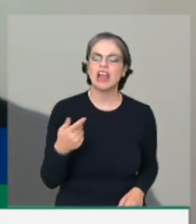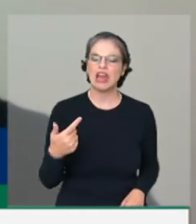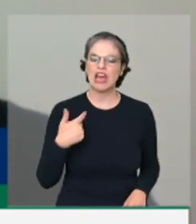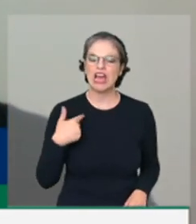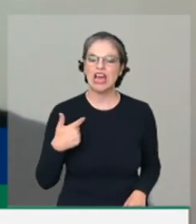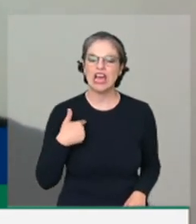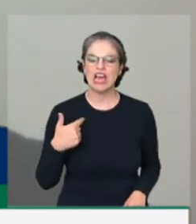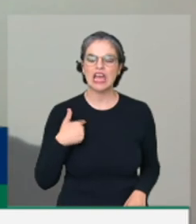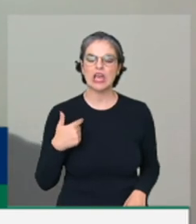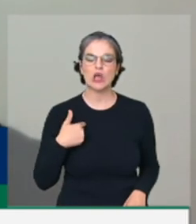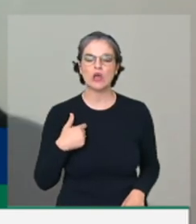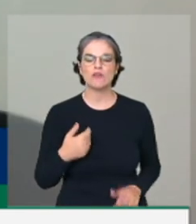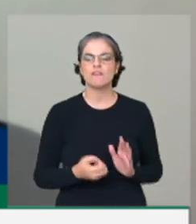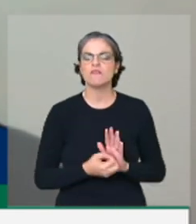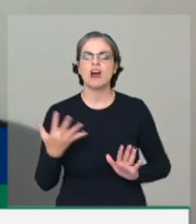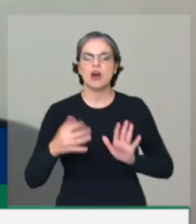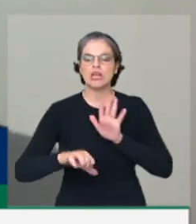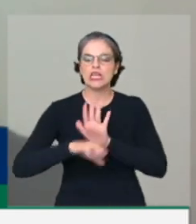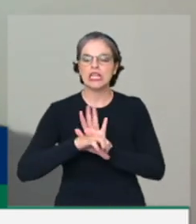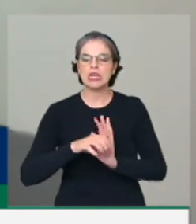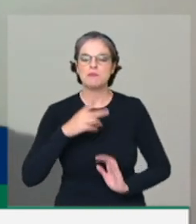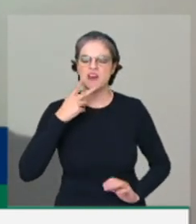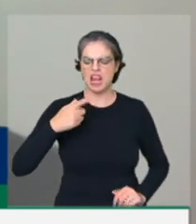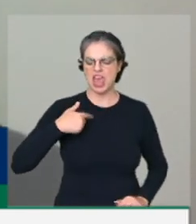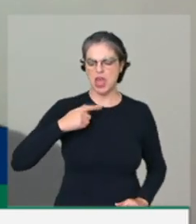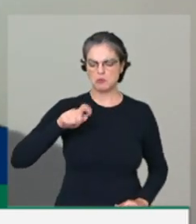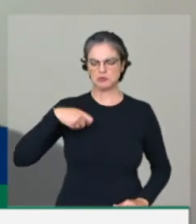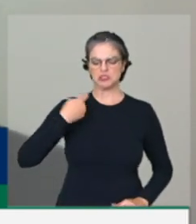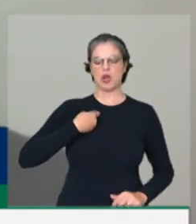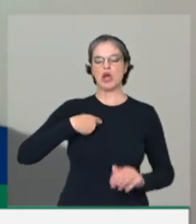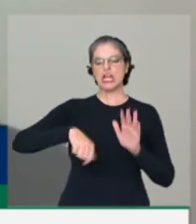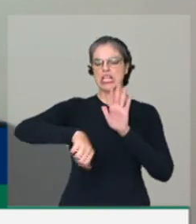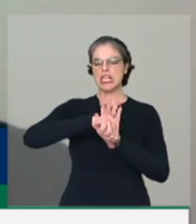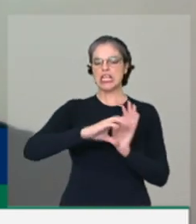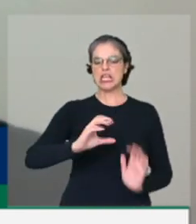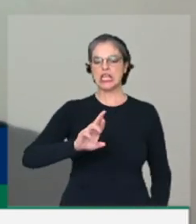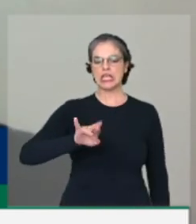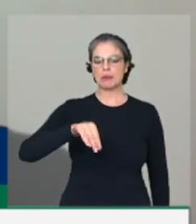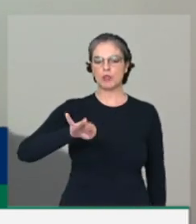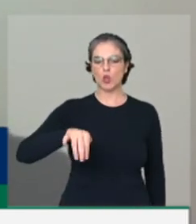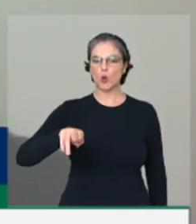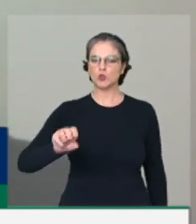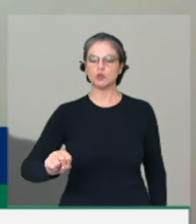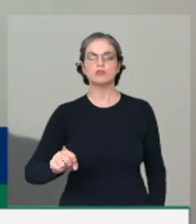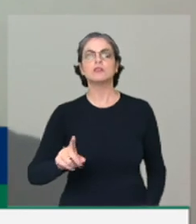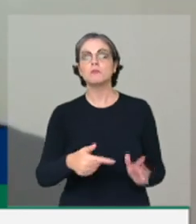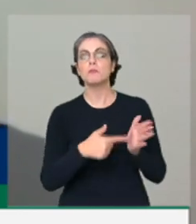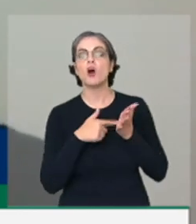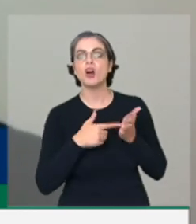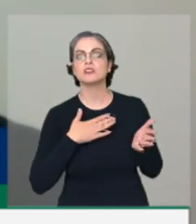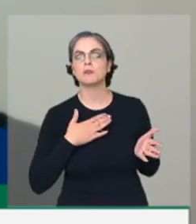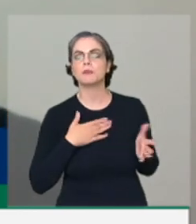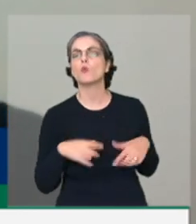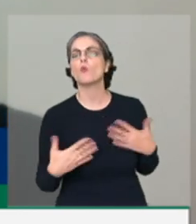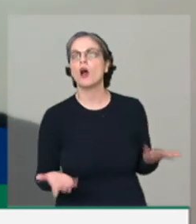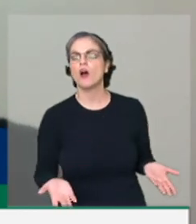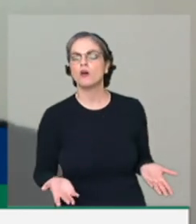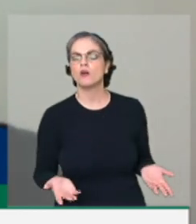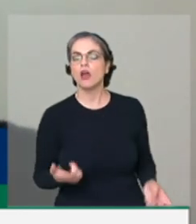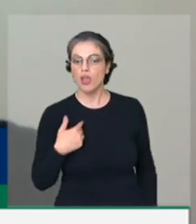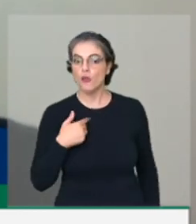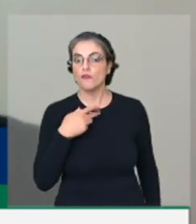cometo reiterados crimes, me chamando de criminoso, eu também desafio esse deputado que me mostre o crime que eu cometi. Quando disse que eu daria um